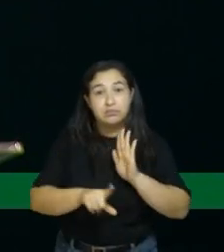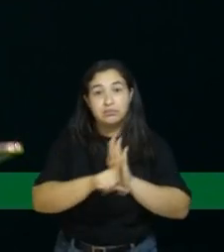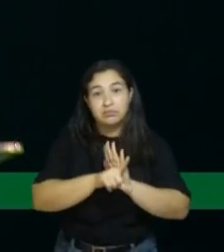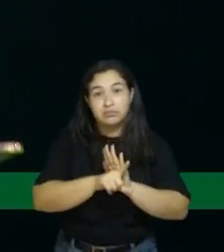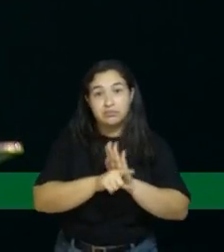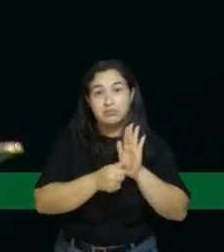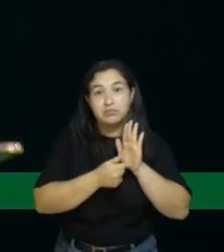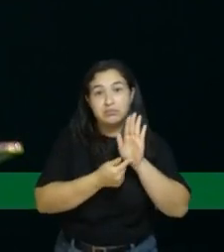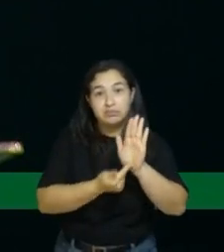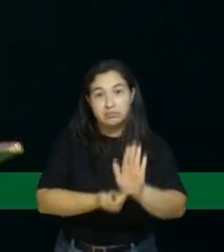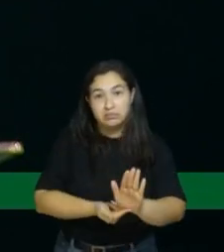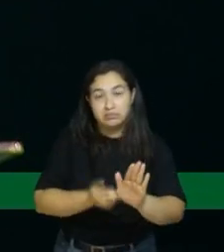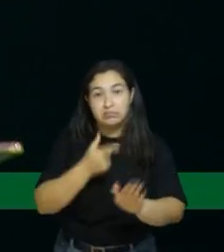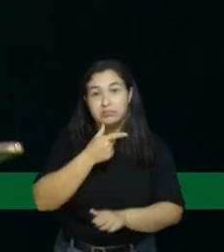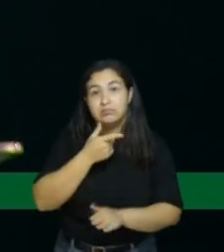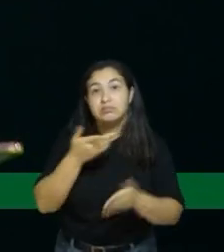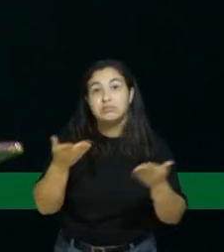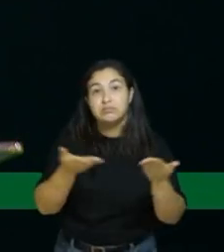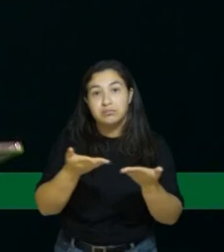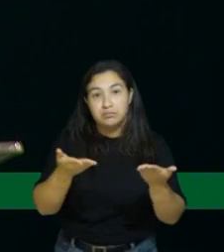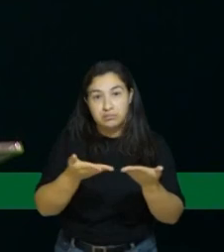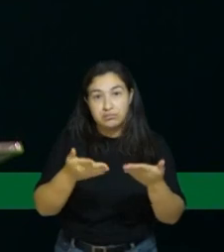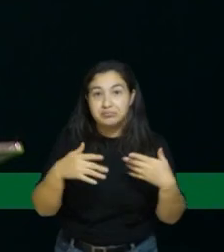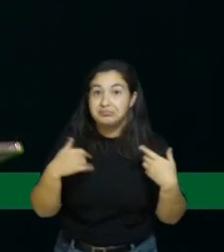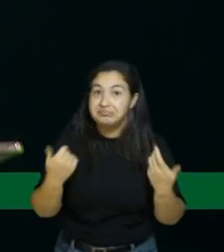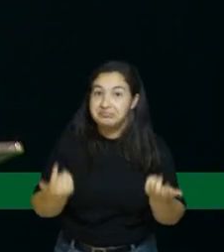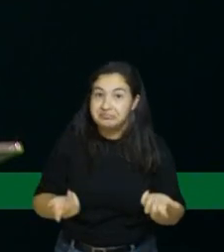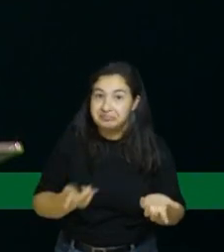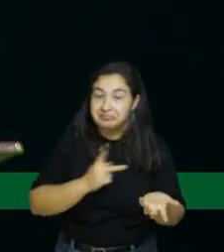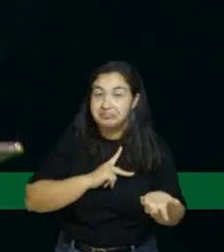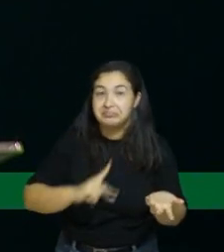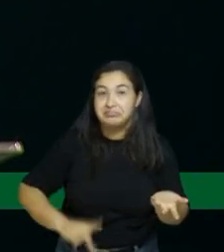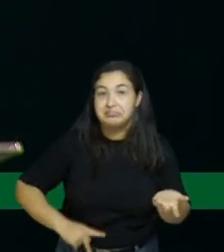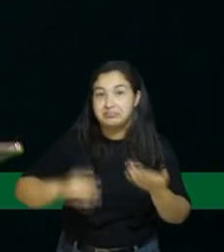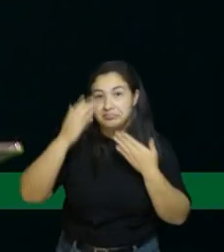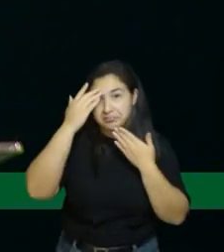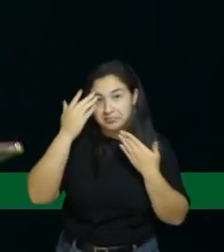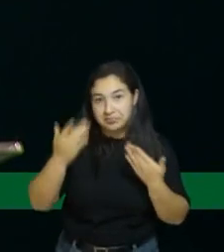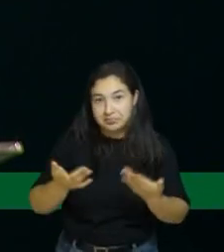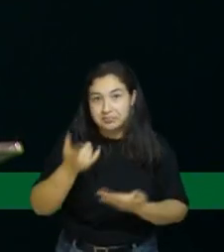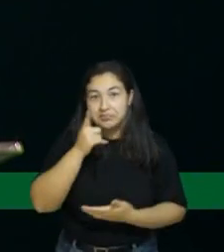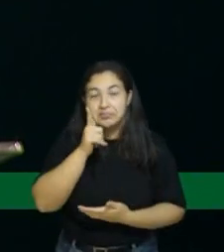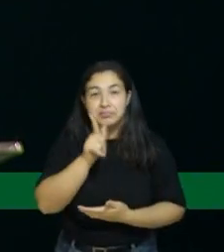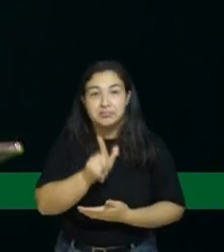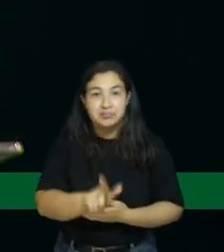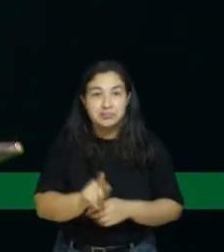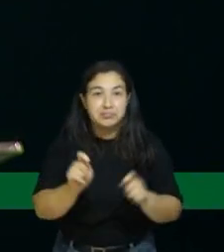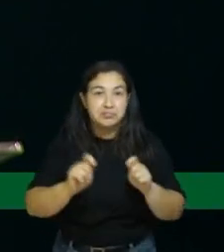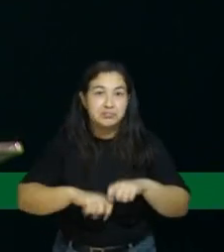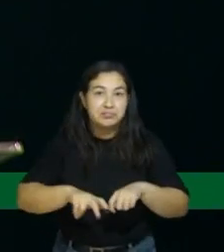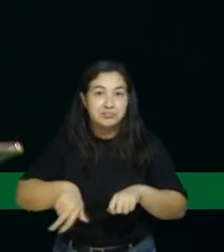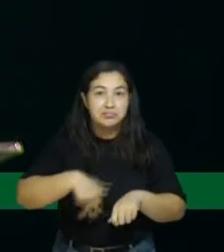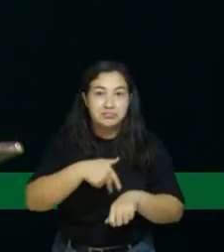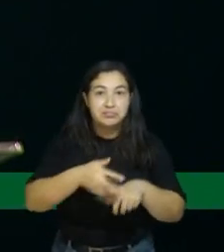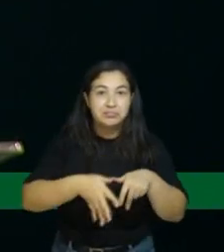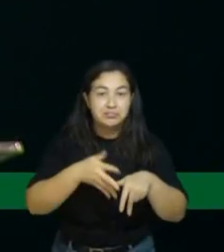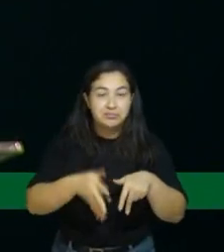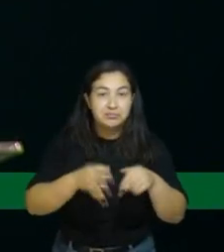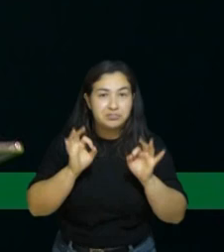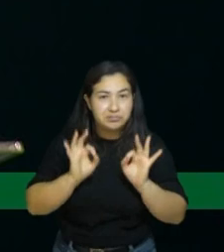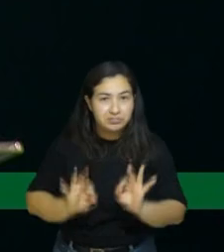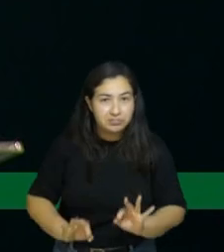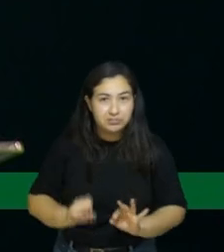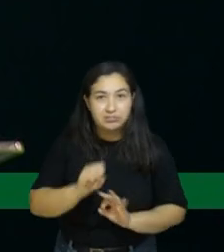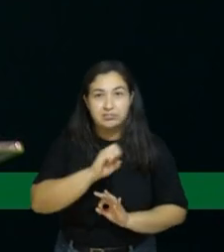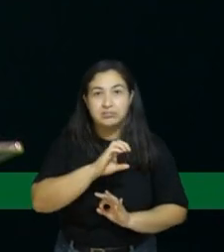eh no dia de hoje portanto senhor presidente Muito obrigado pela oportunidade e temos a certeza Santa Catarina é um